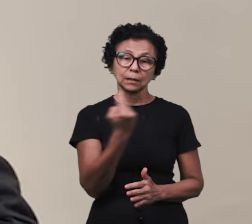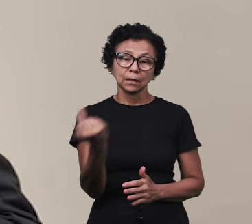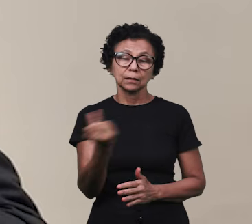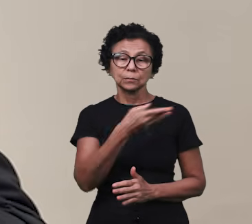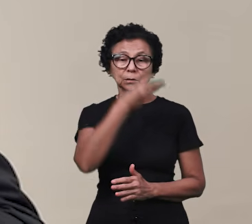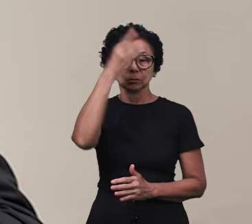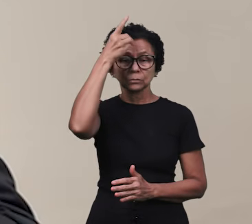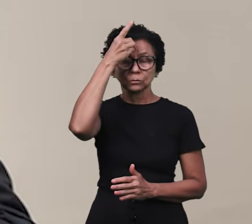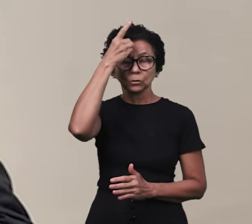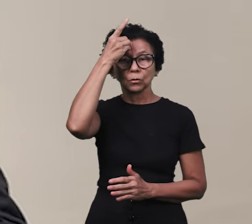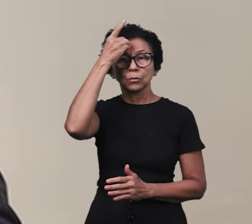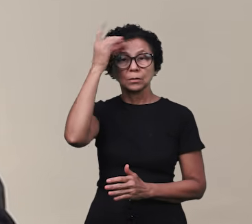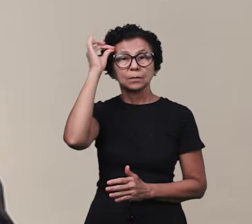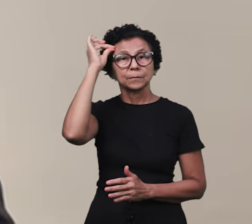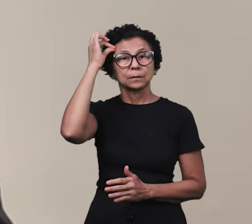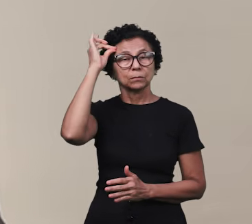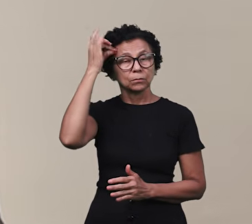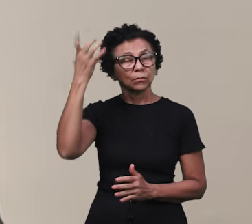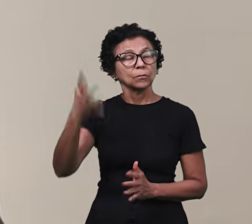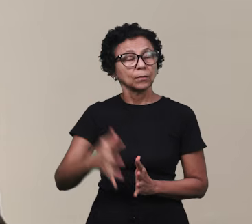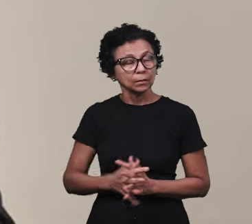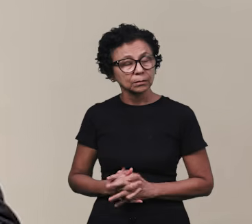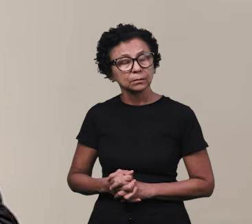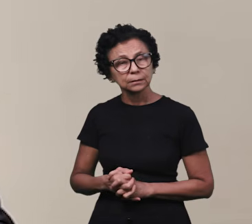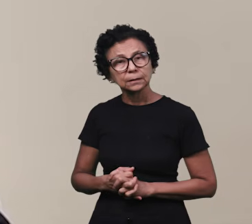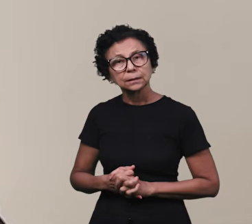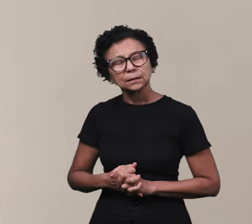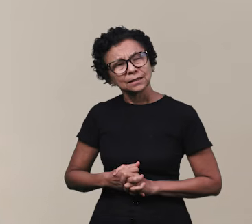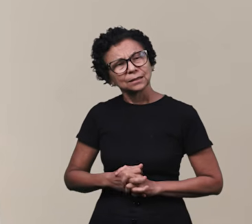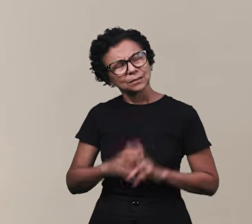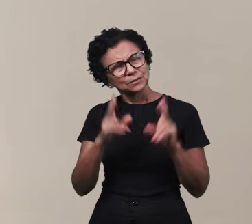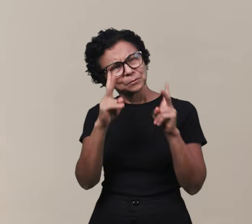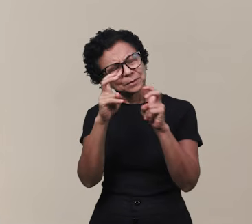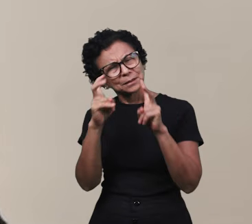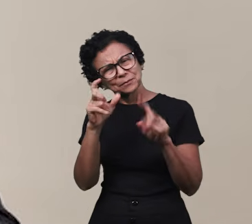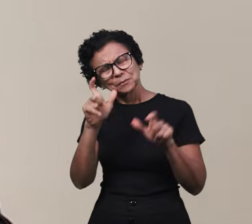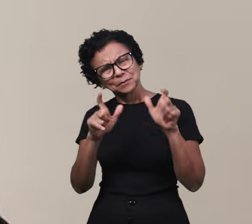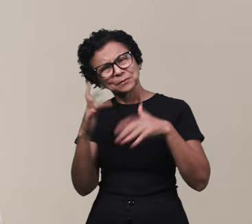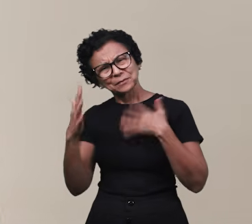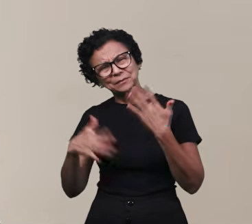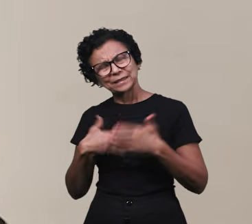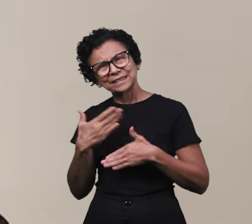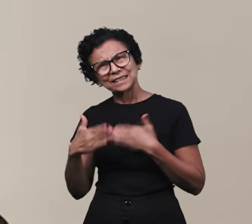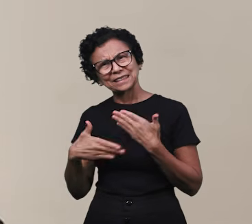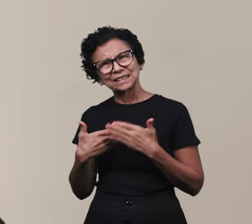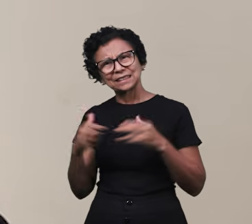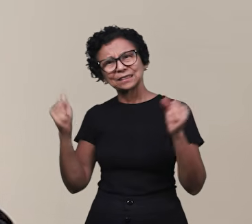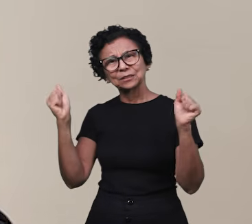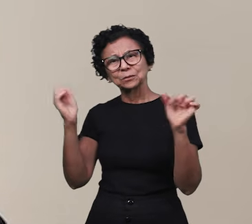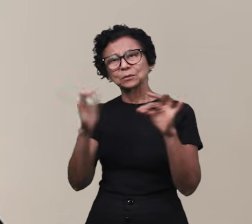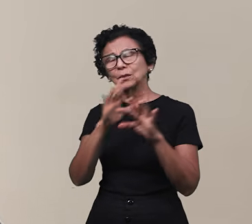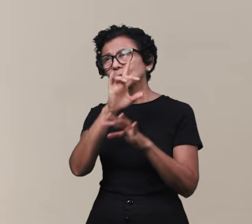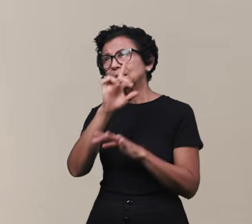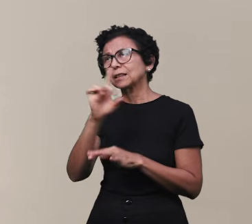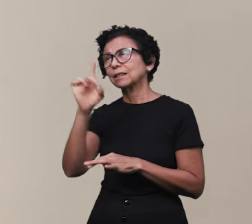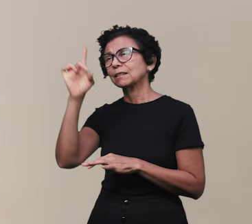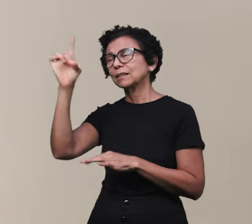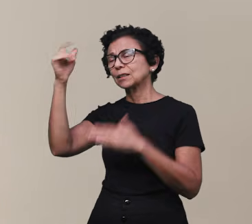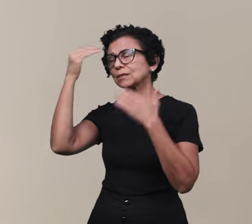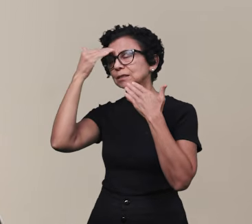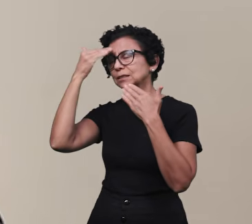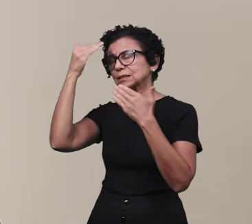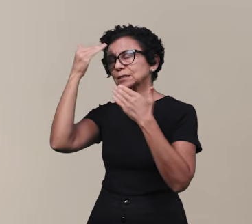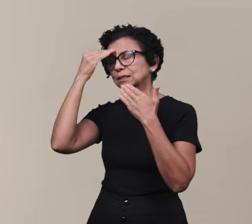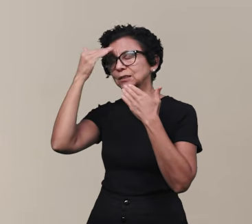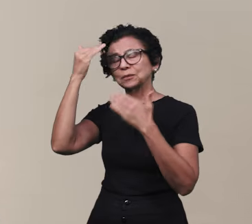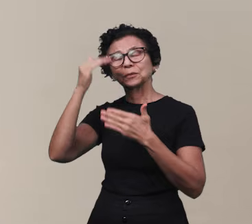dons, através de dons espirituais, e nós pudemos ver no rosto dos irmãos a alegria, a glorificação ao Senhor, e